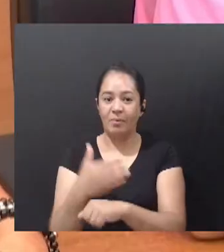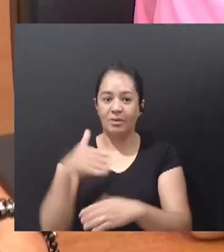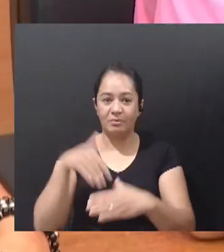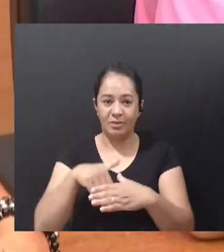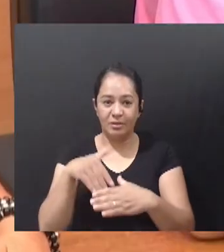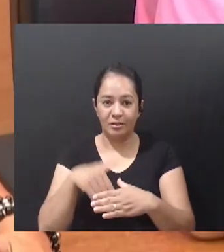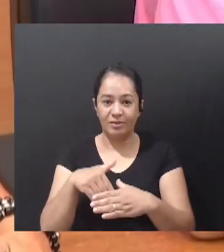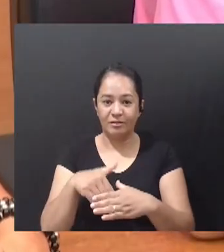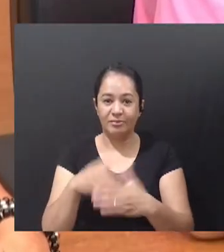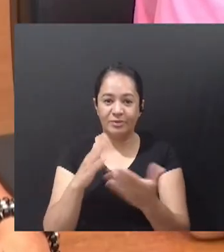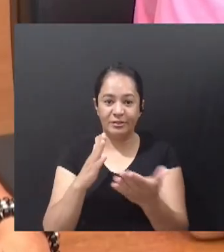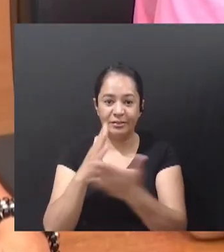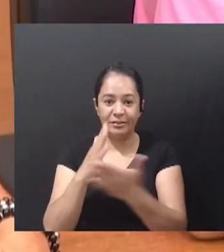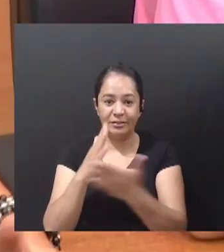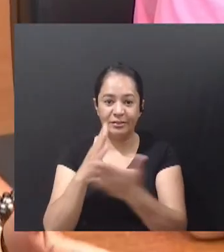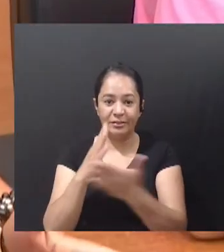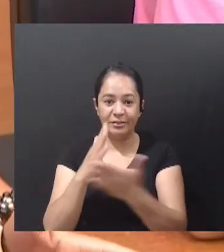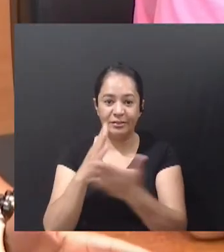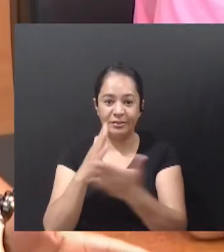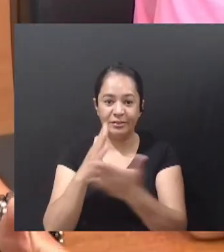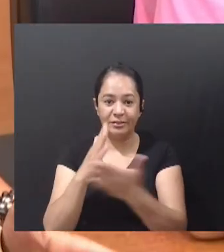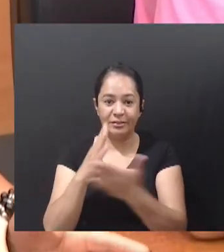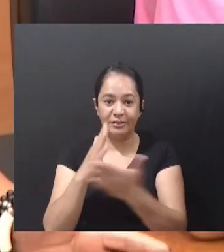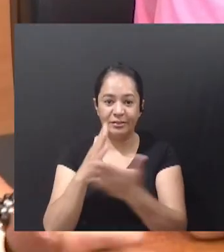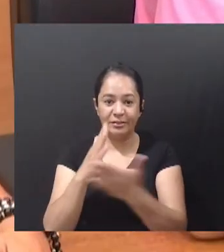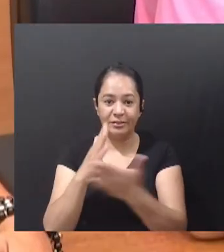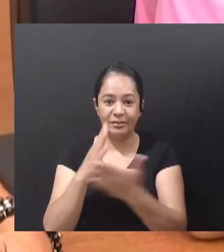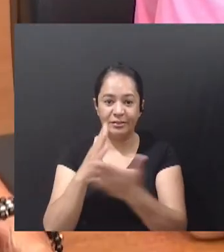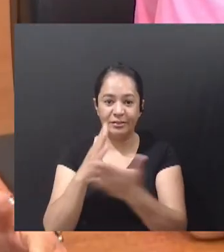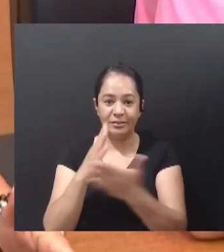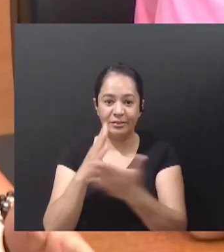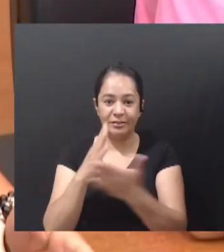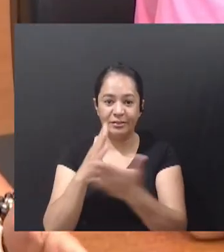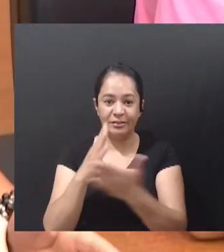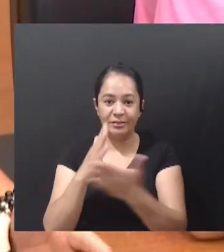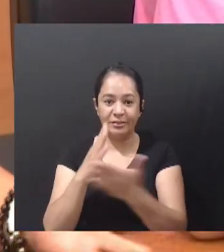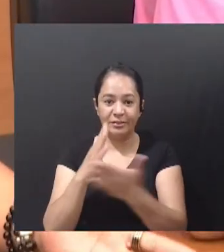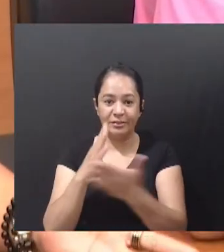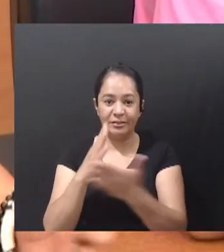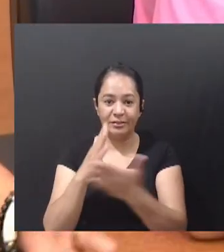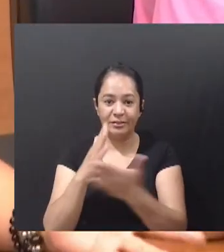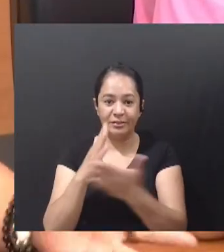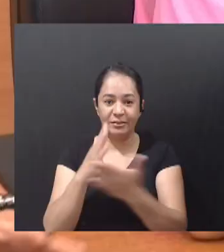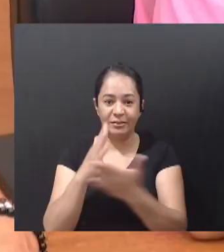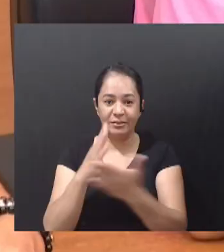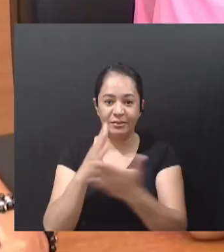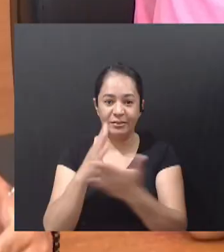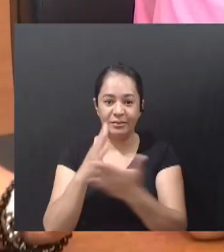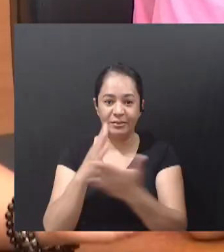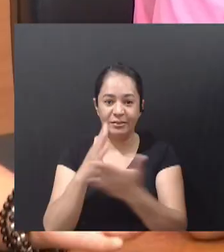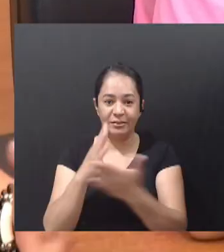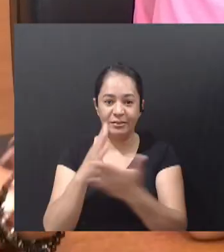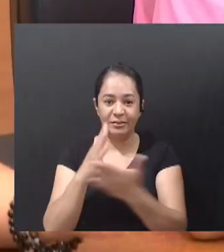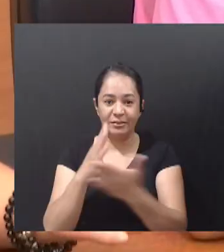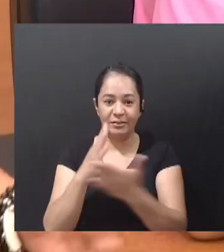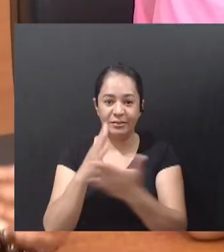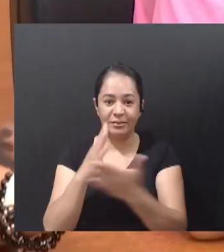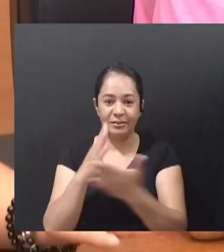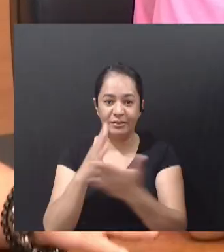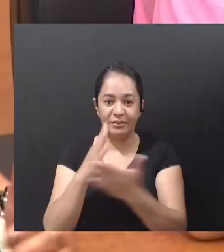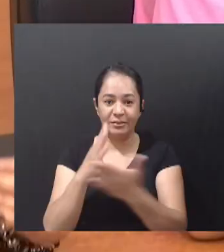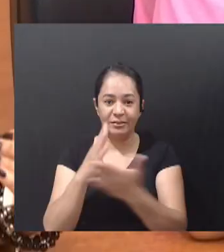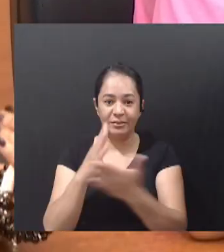aprovação, né, que o Condeparc aprovou como reconhecimento. Foi bom, né? Foi bom porque,